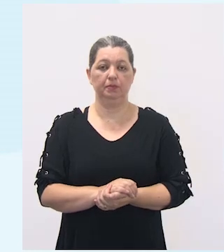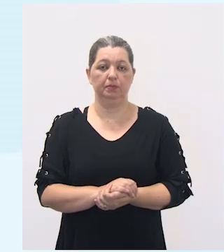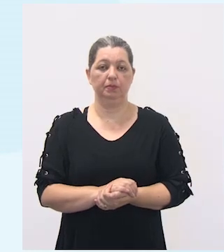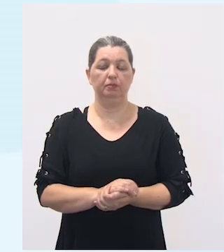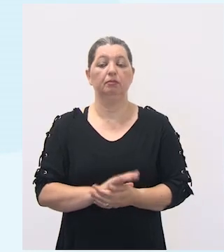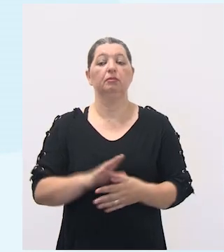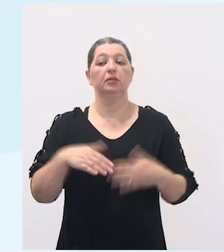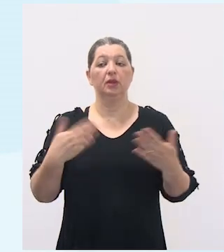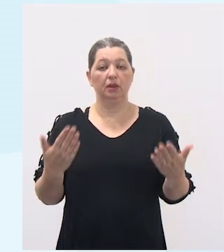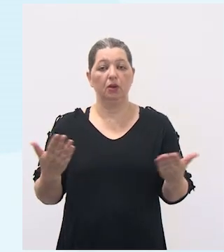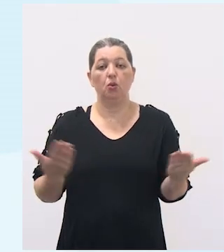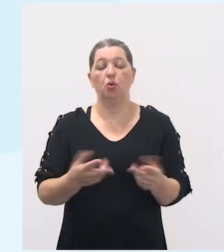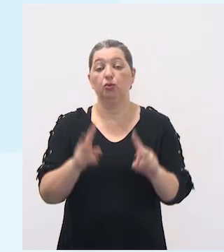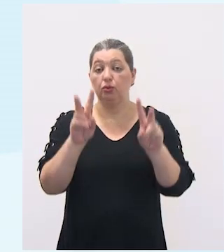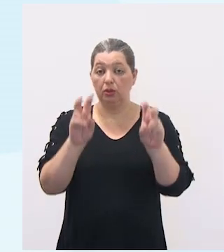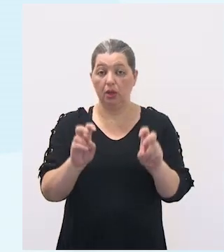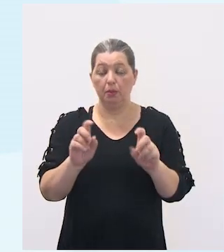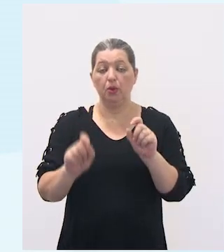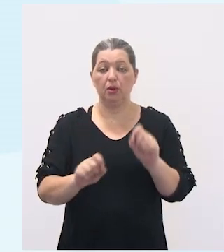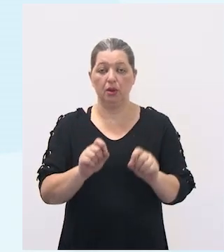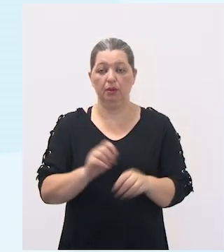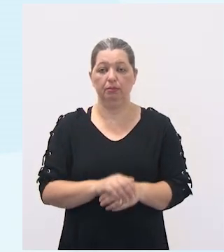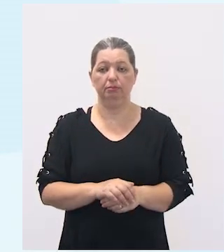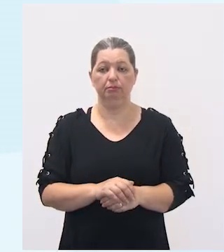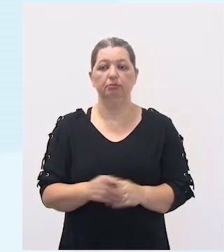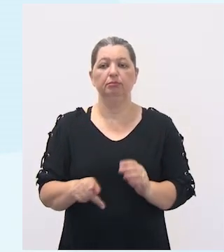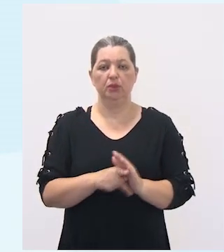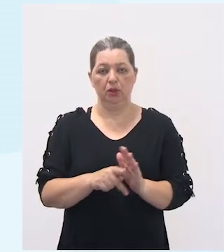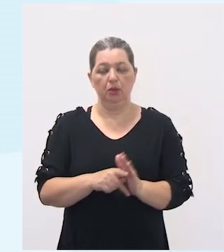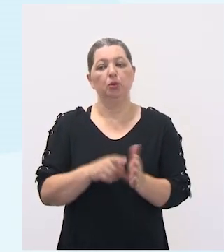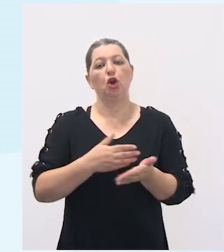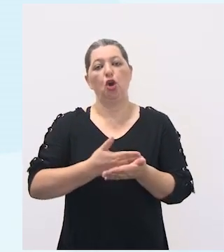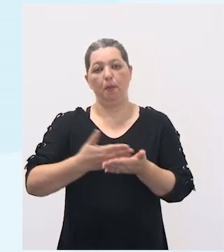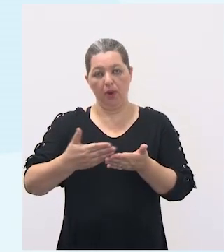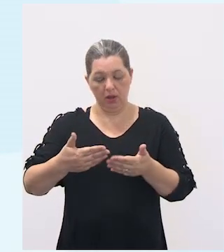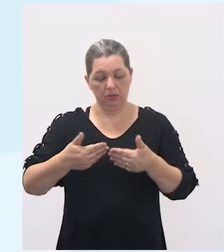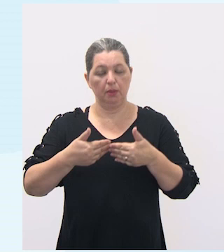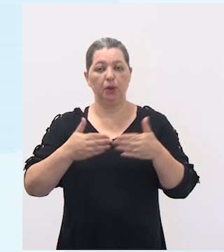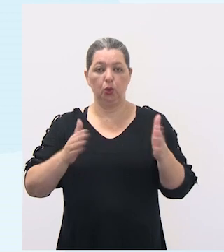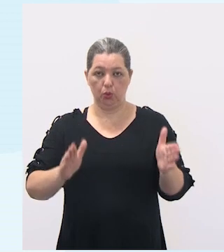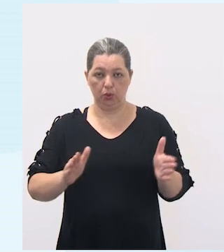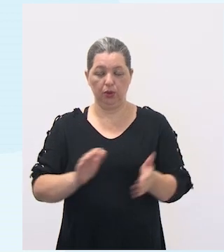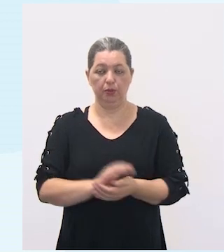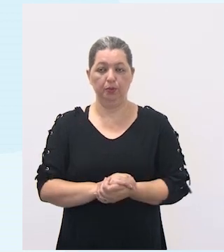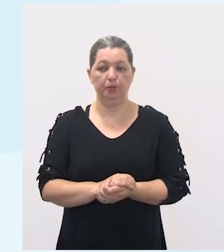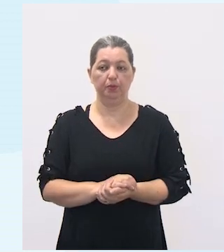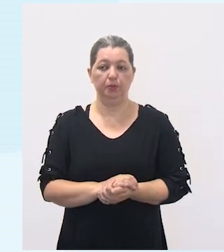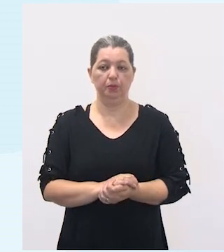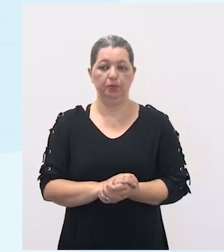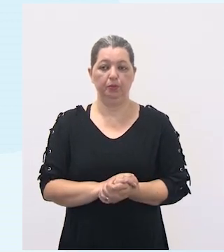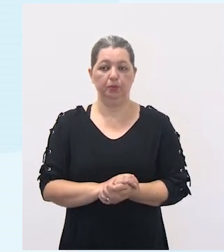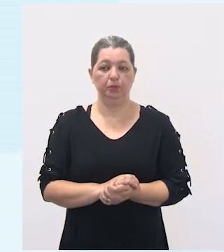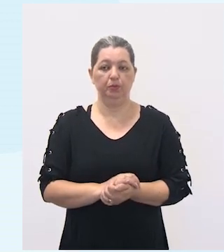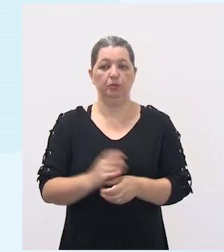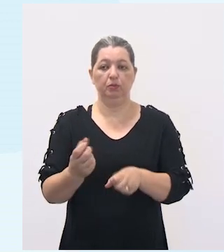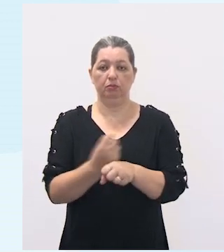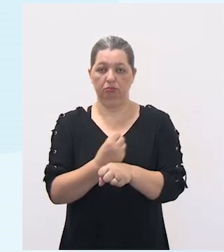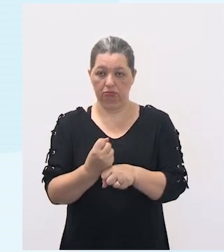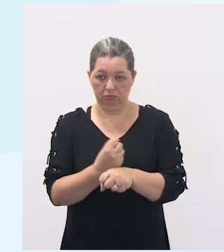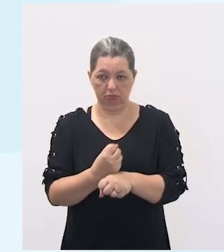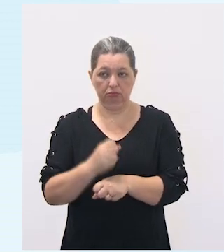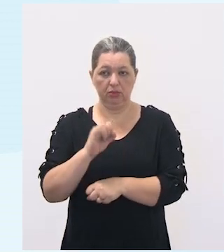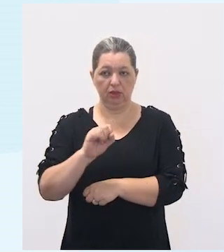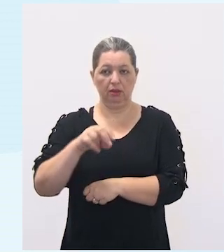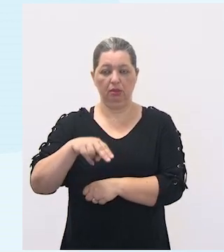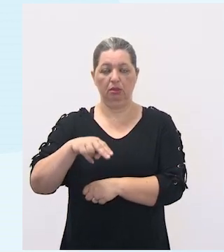Então, a pauta de hoje é essa abertura nossa que nós fizemos aqui. Esse ano, o INEP,